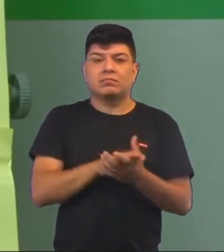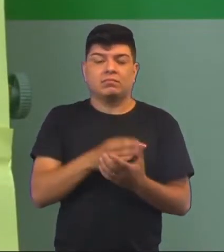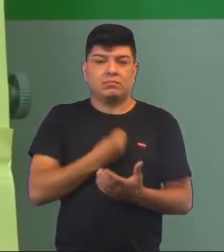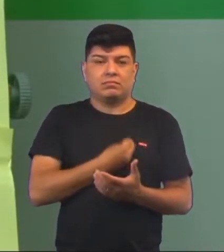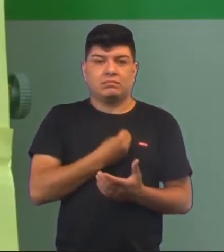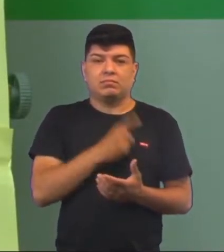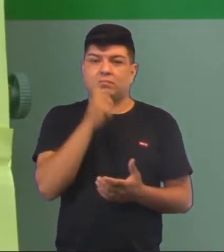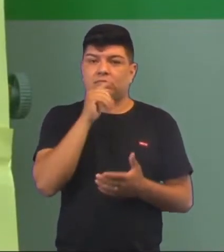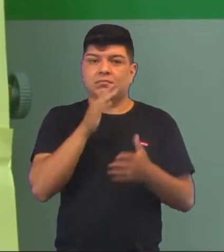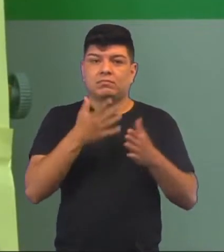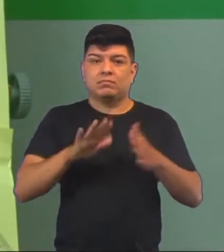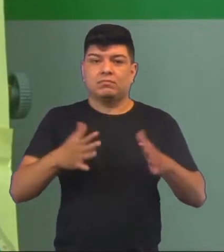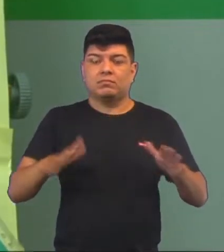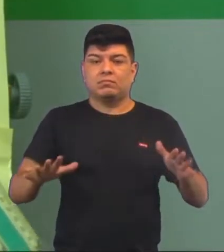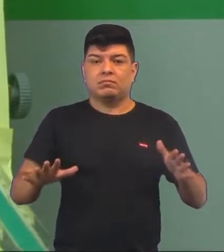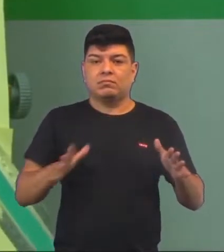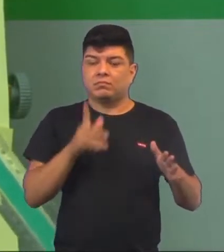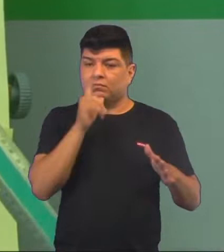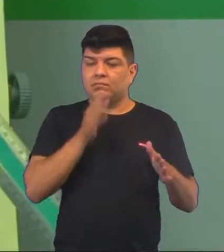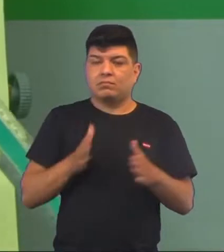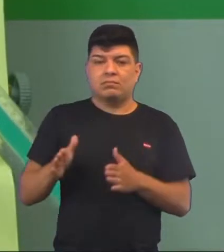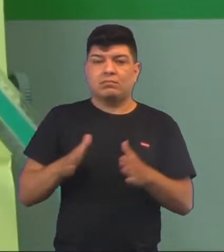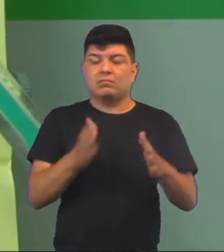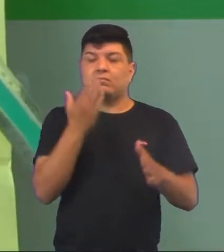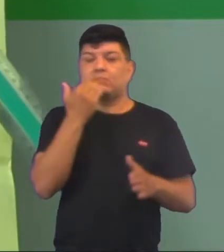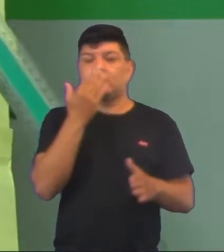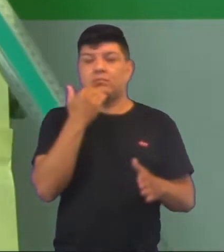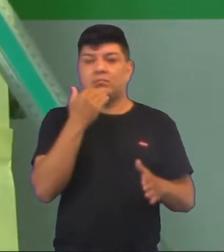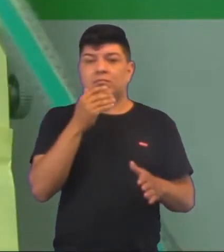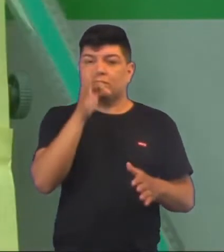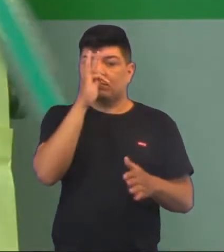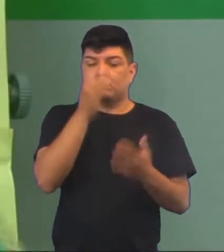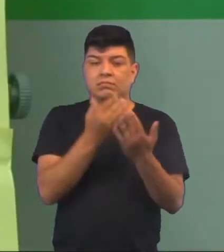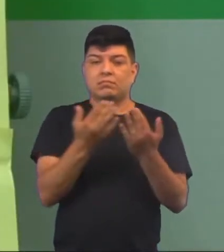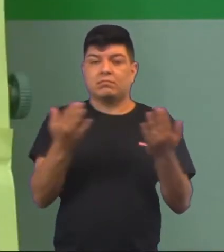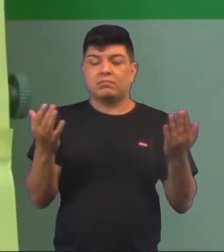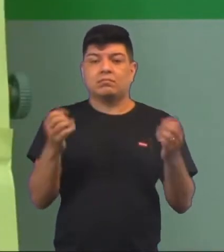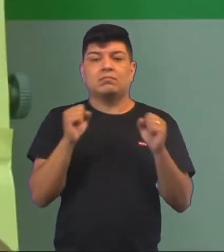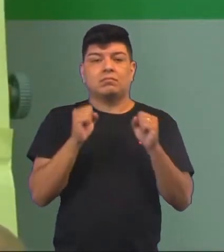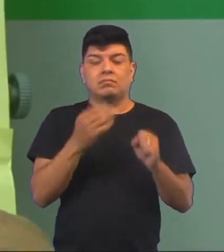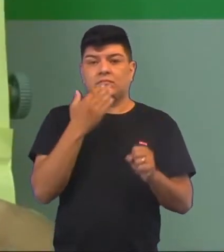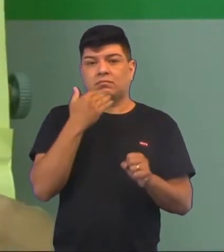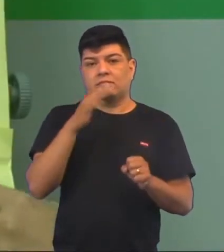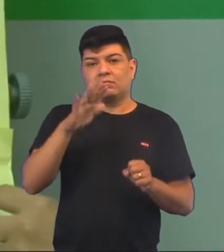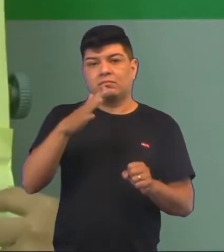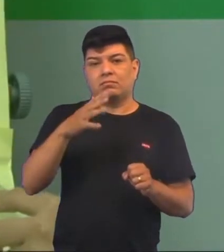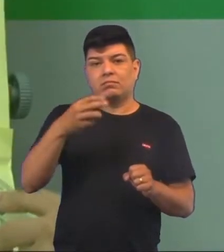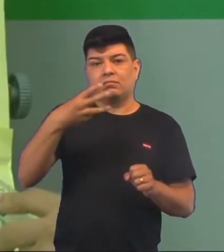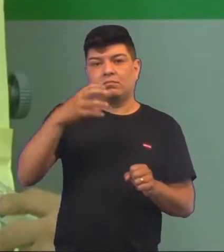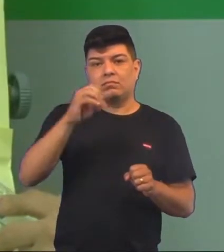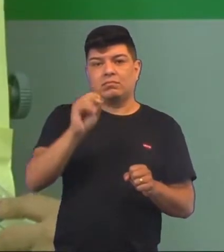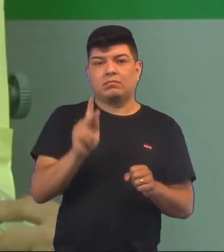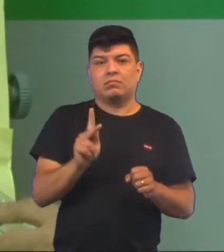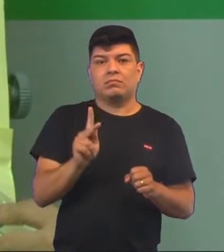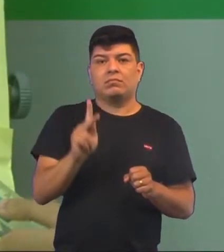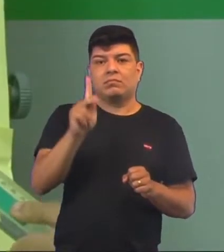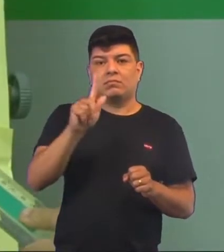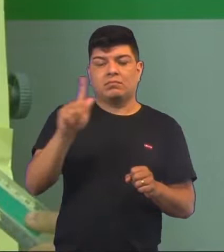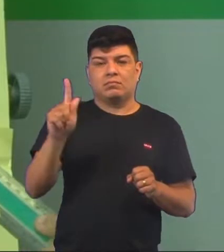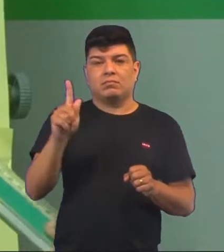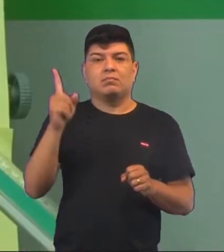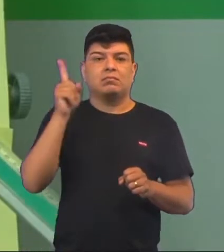O dócil animal vive em mares, lagos e rios e se alimenta de plantas e pode comer cerca de 30 quilos por